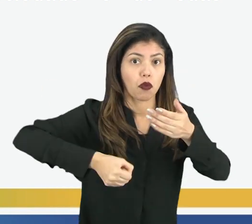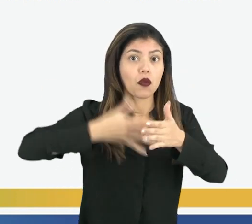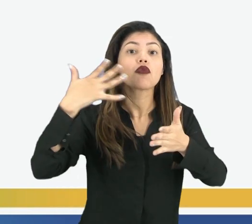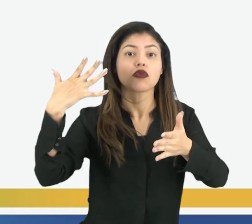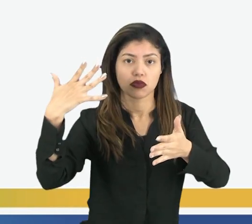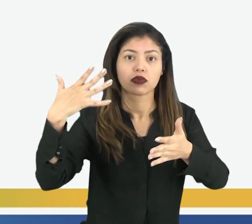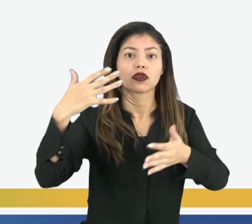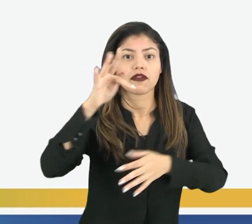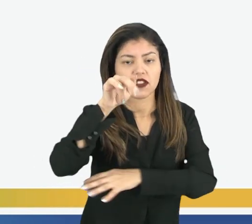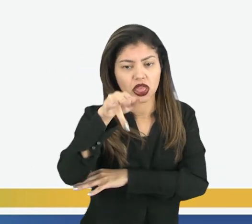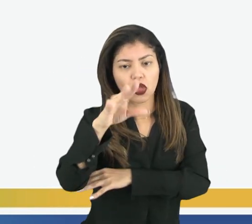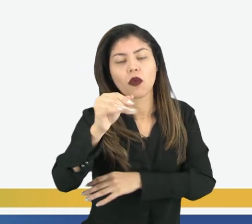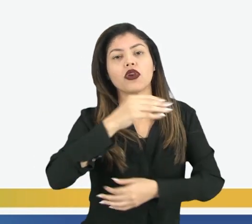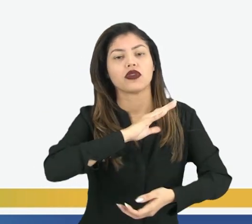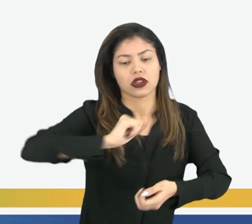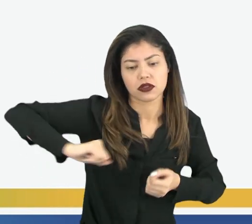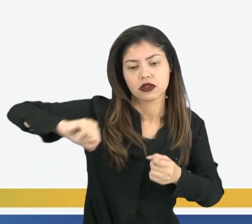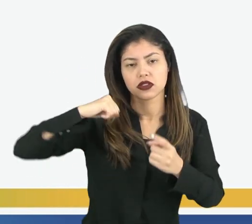da humanidade.